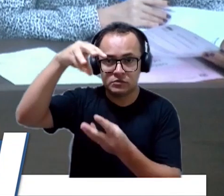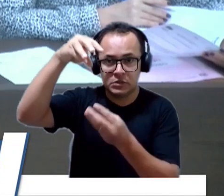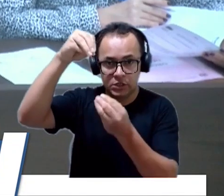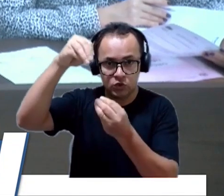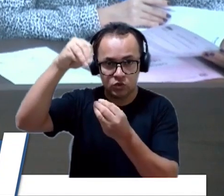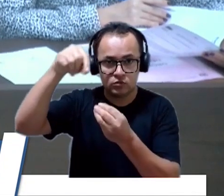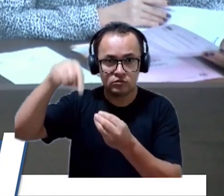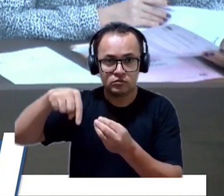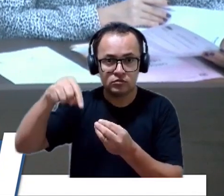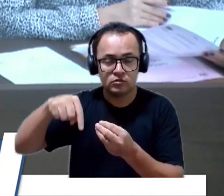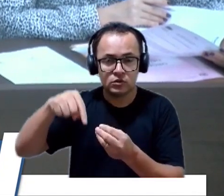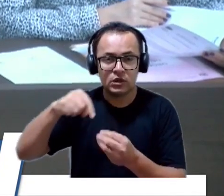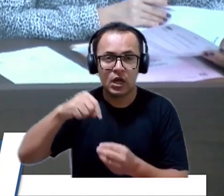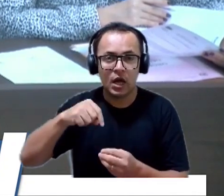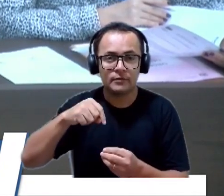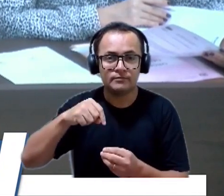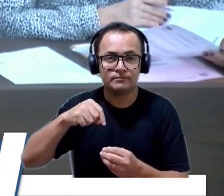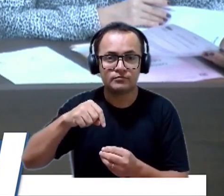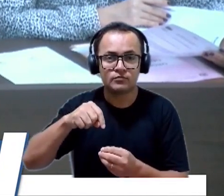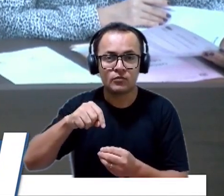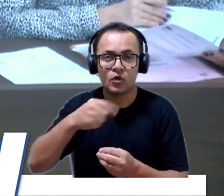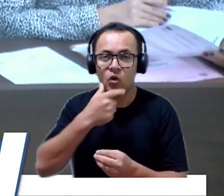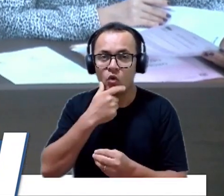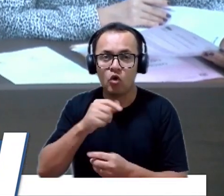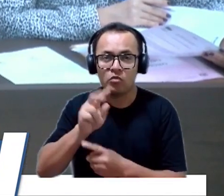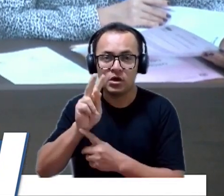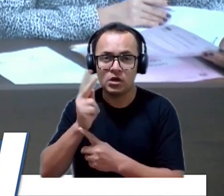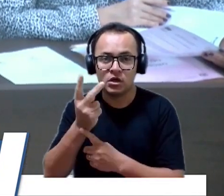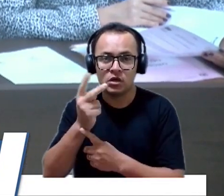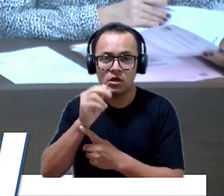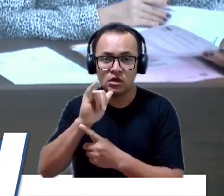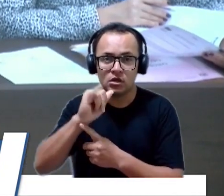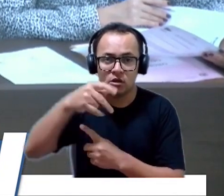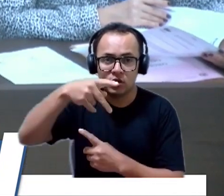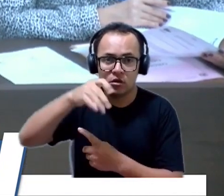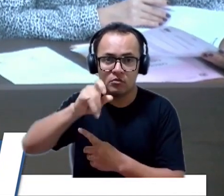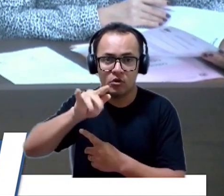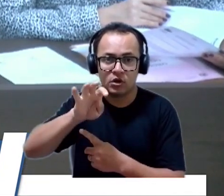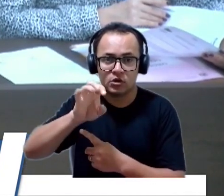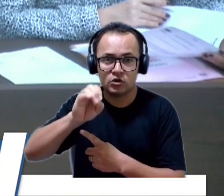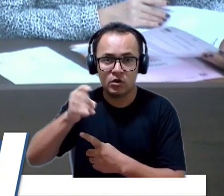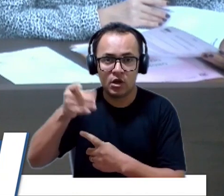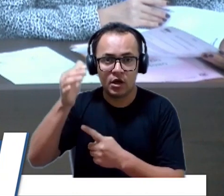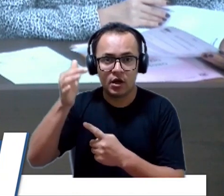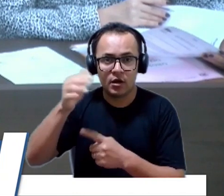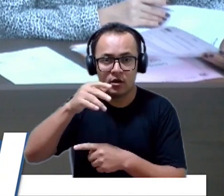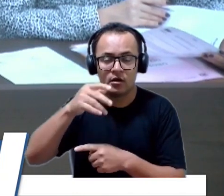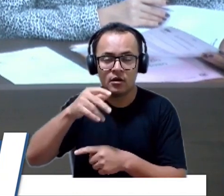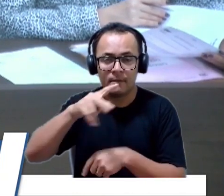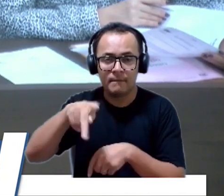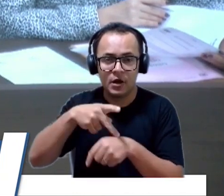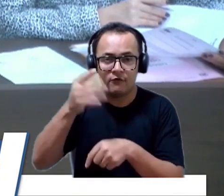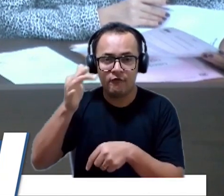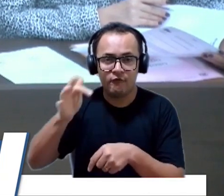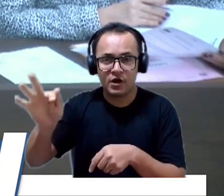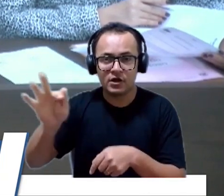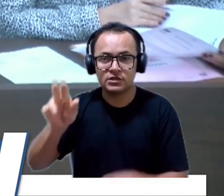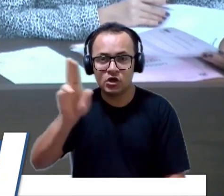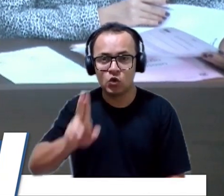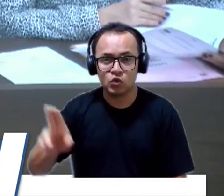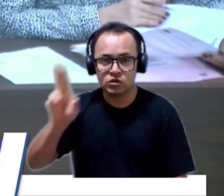francês Hippolyte Léon Denisère Rivard, usando o pseudônimo Allan